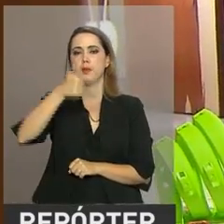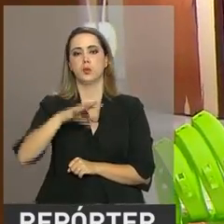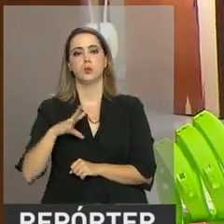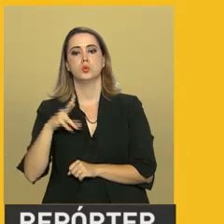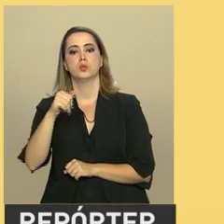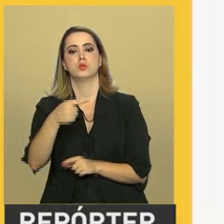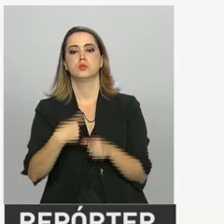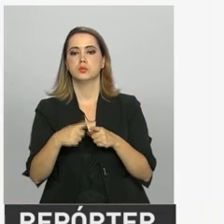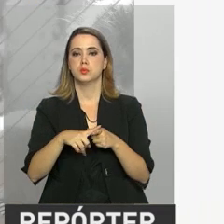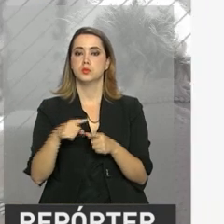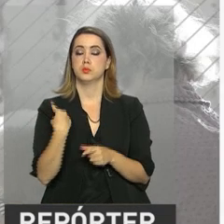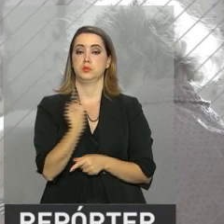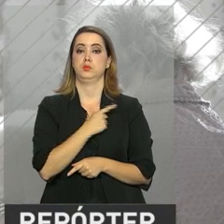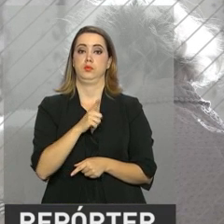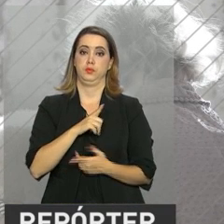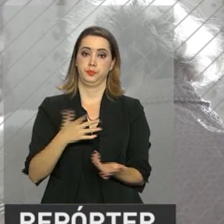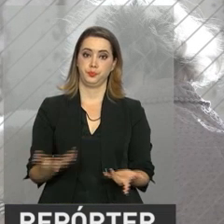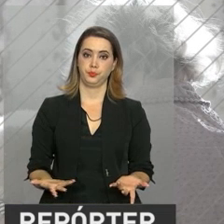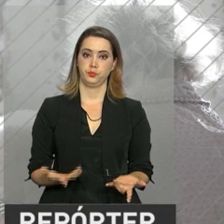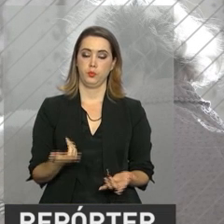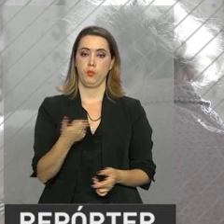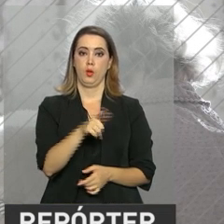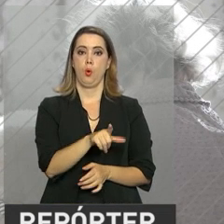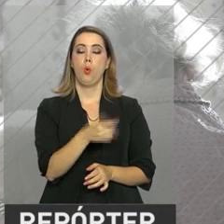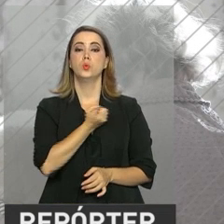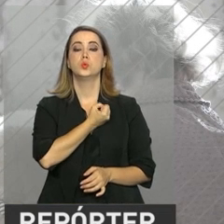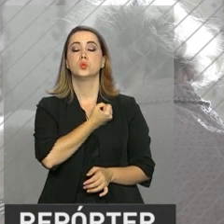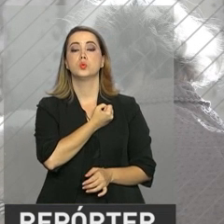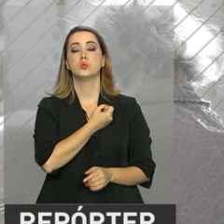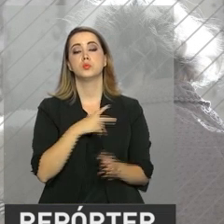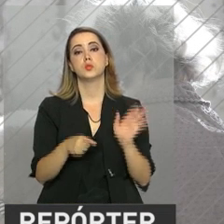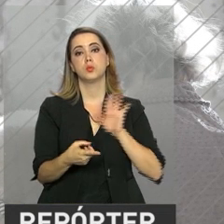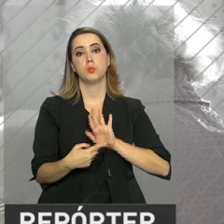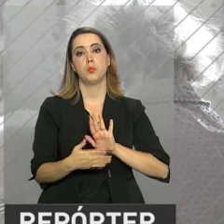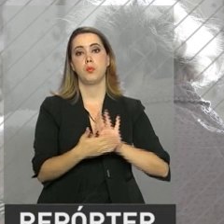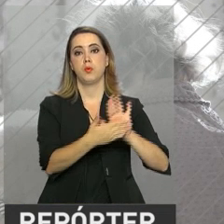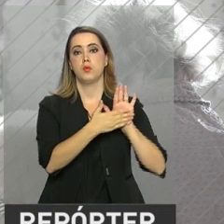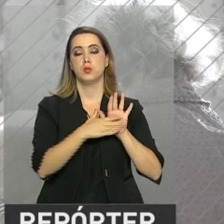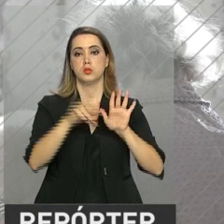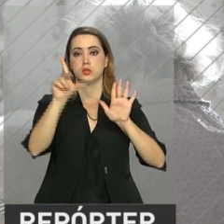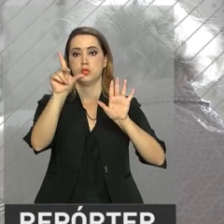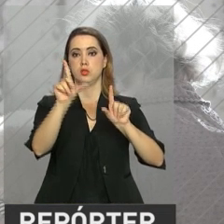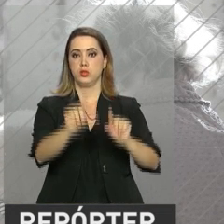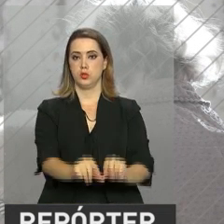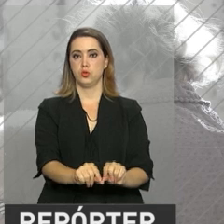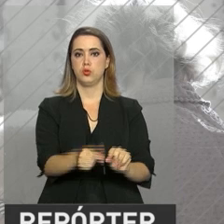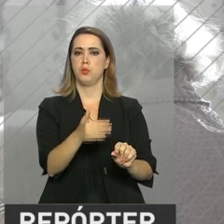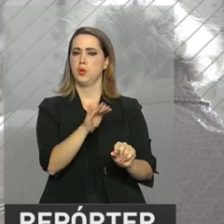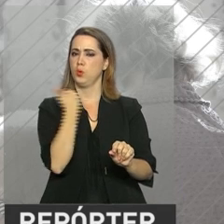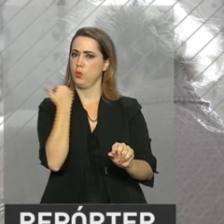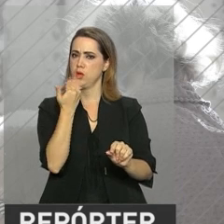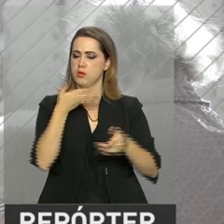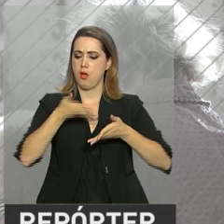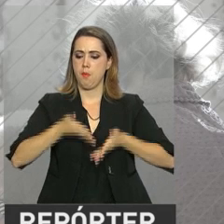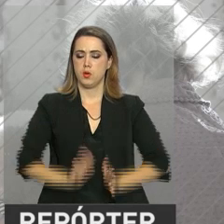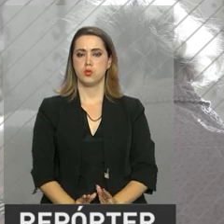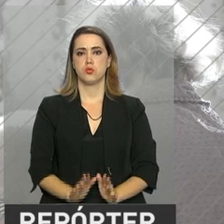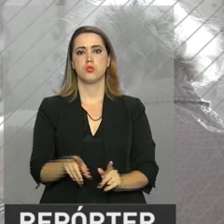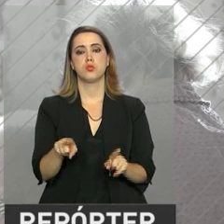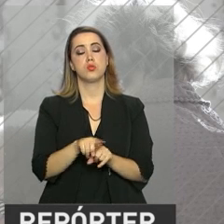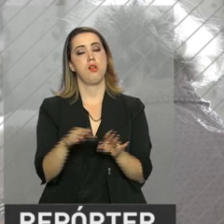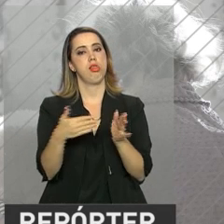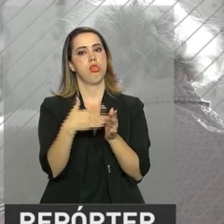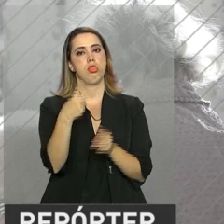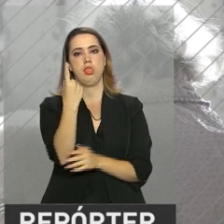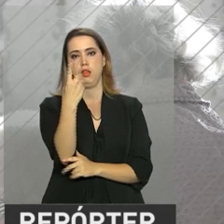gente teve outro dado da pesquisa revela que houve redução da mortalidade infantil as mortes de crianças com até